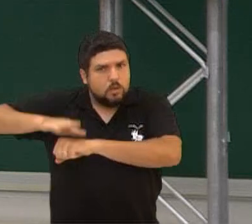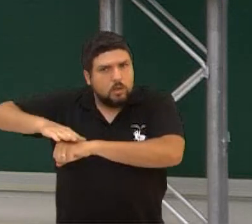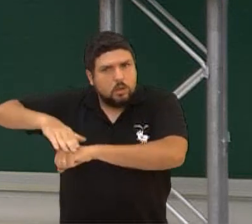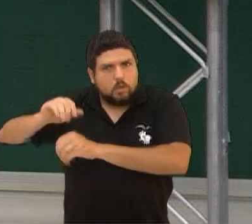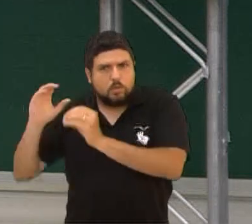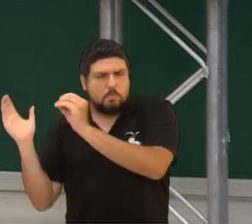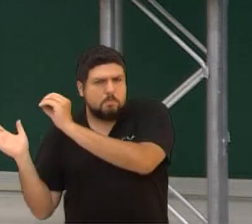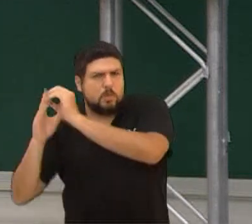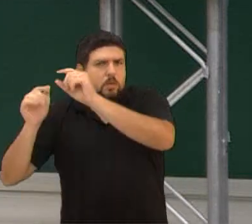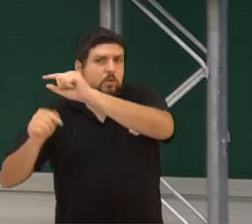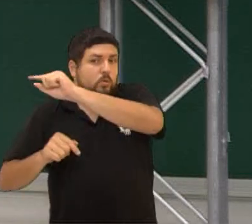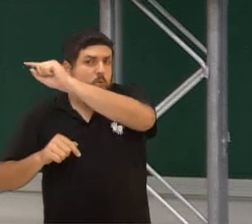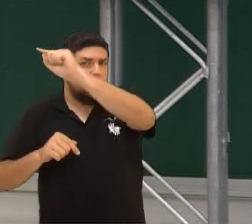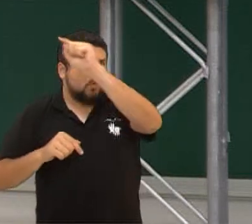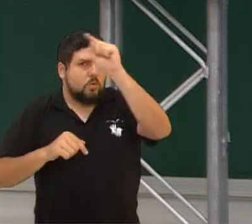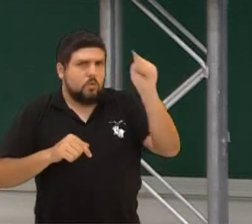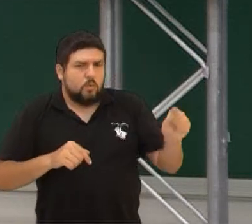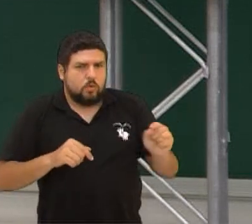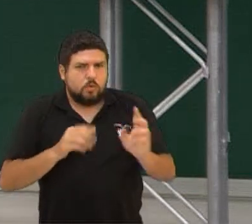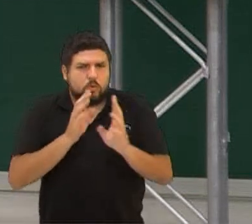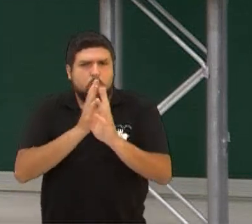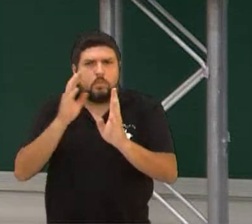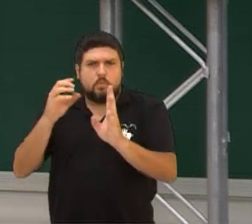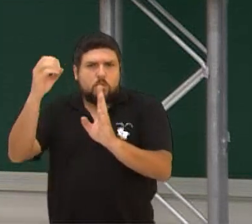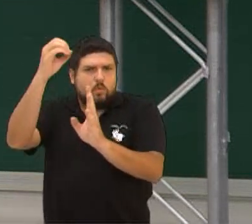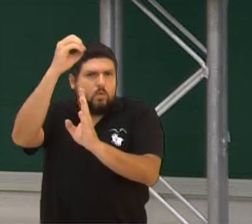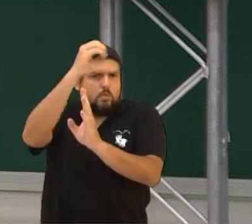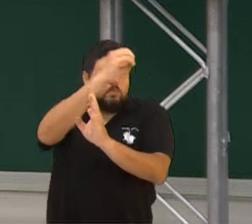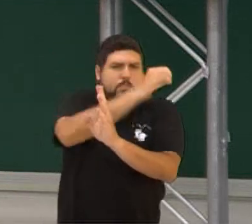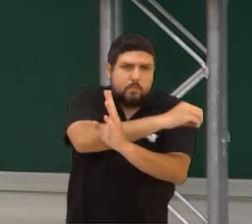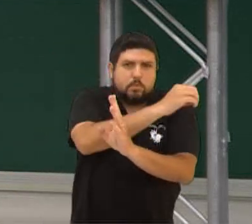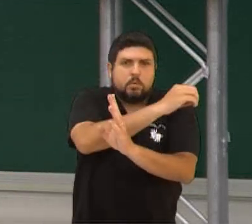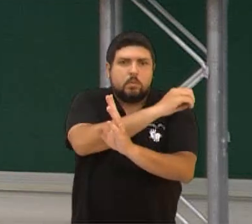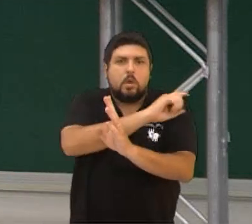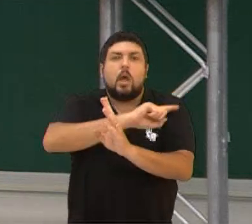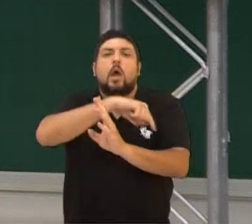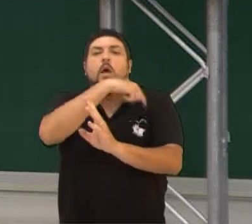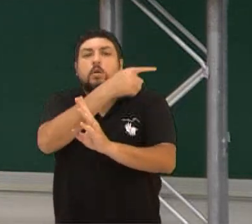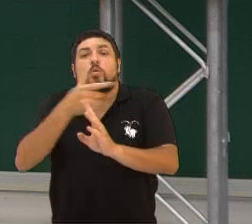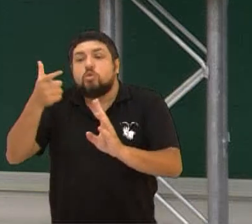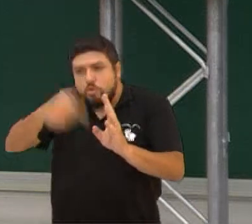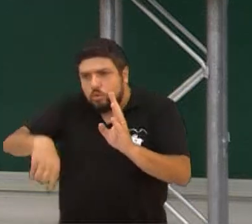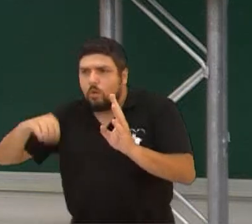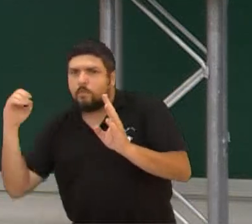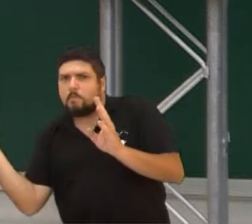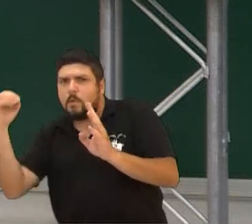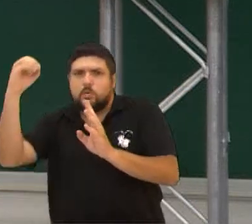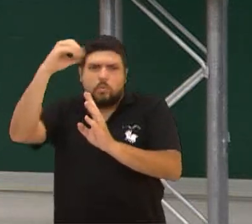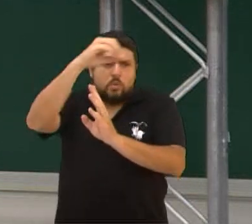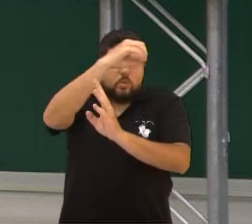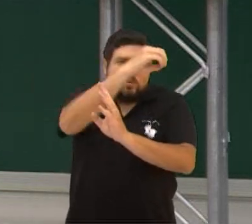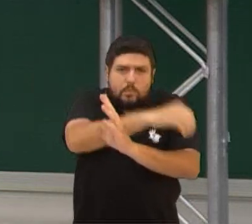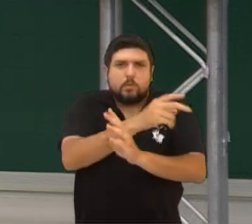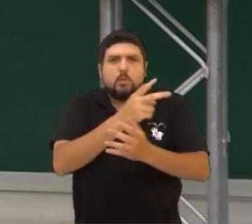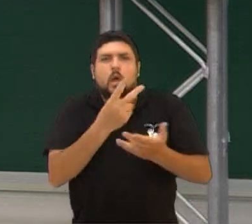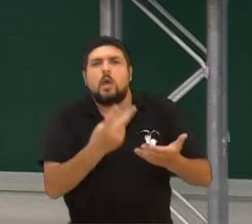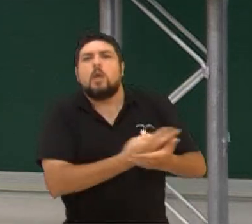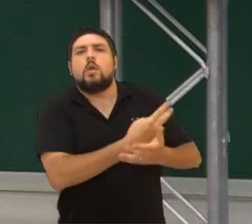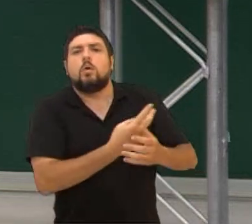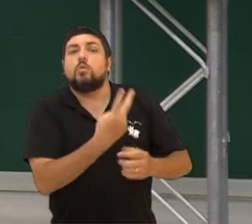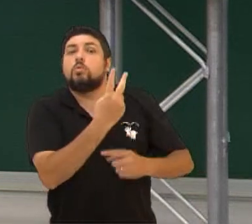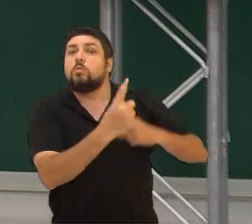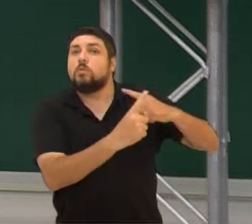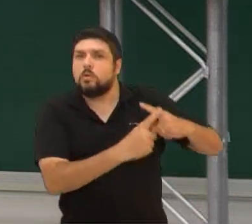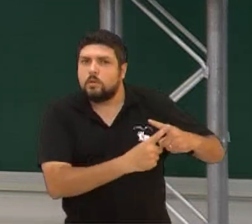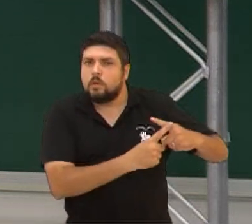e só depois que o adversário errasse é que você marcava o ponto. Então, Na verdade, o adversário tinha que cometer 2 erros seguidos para